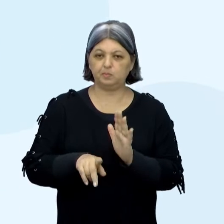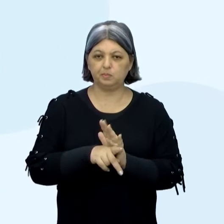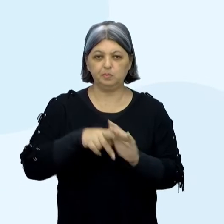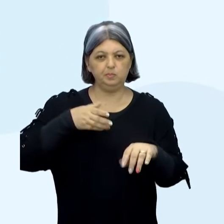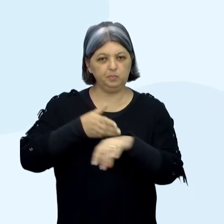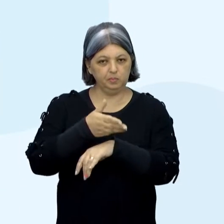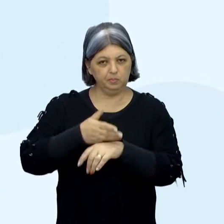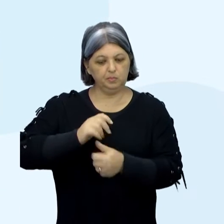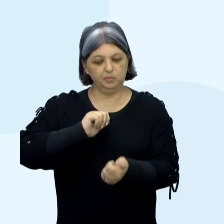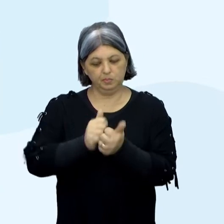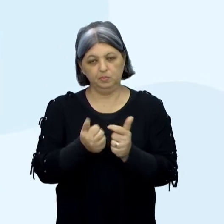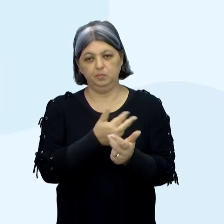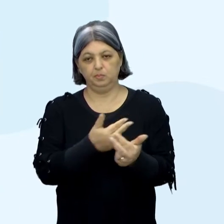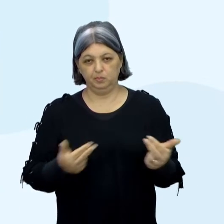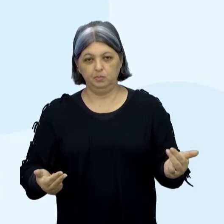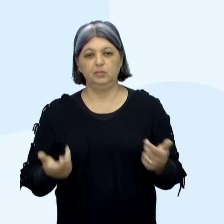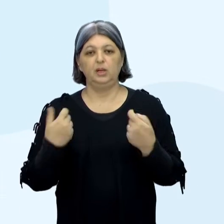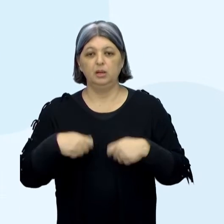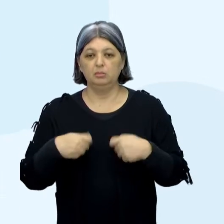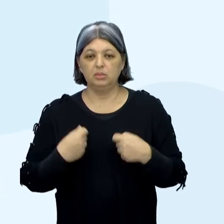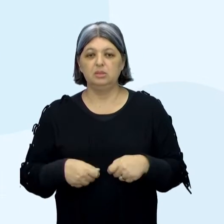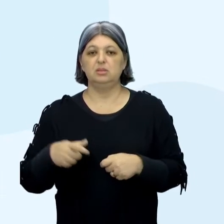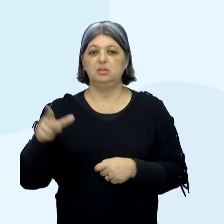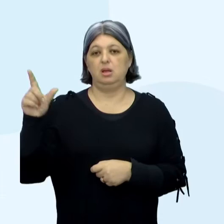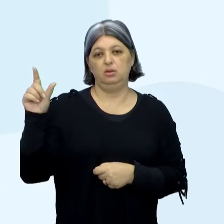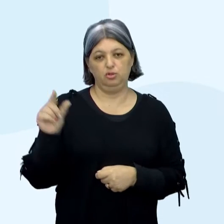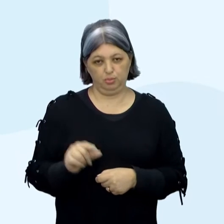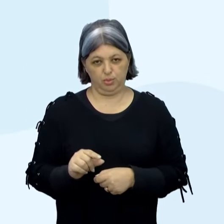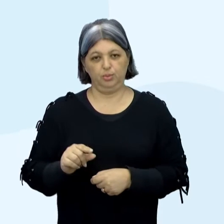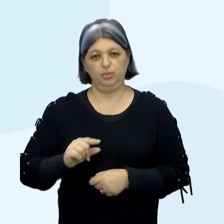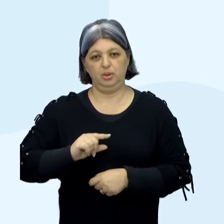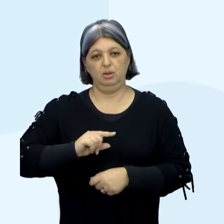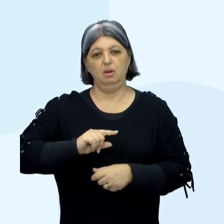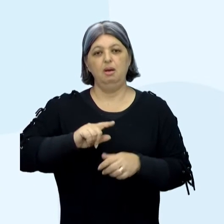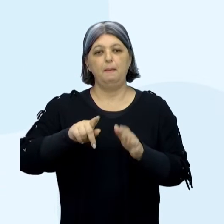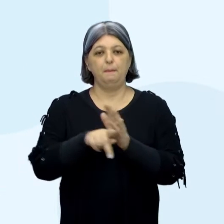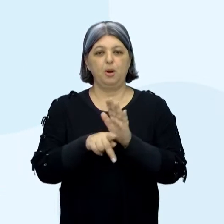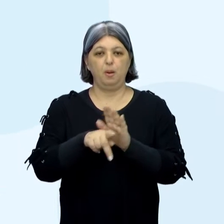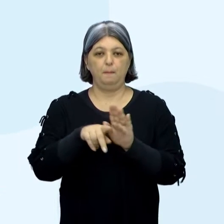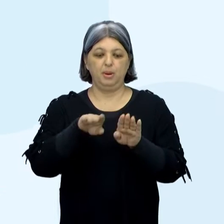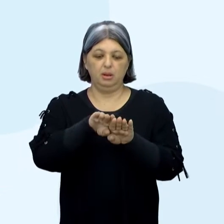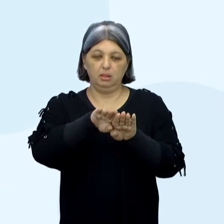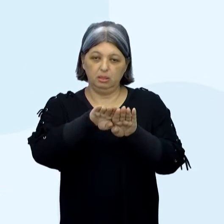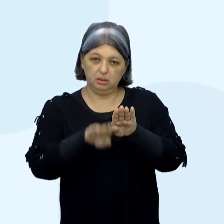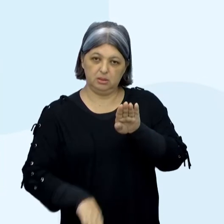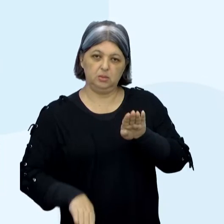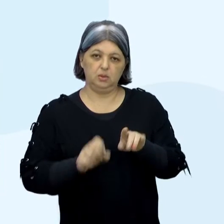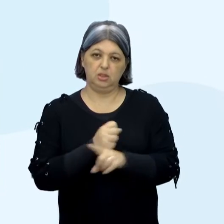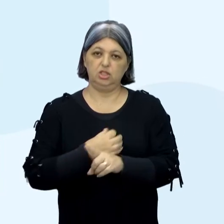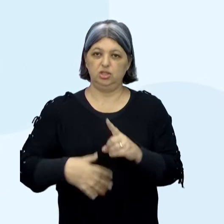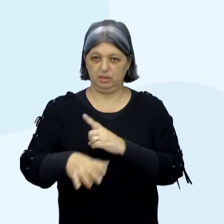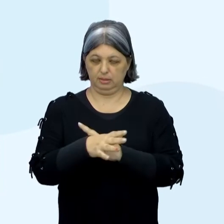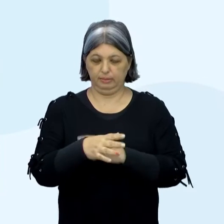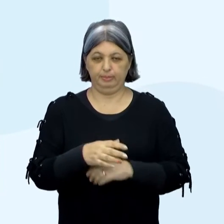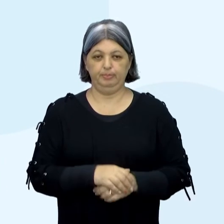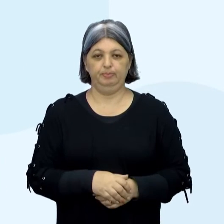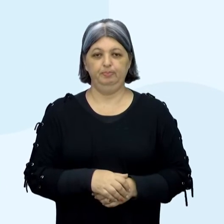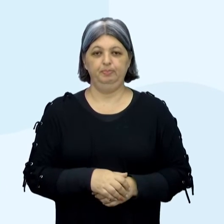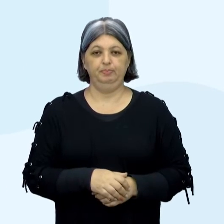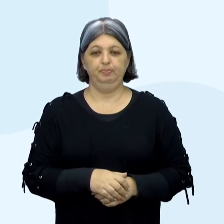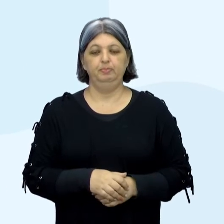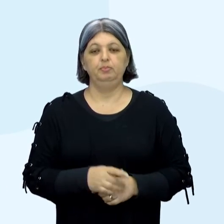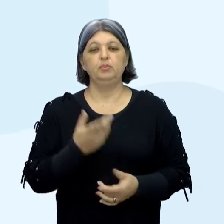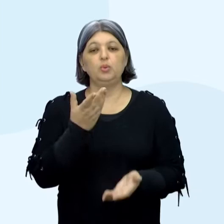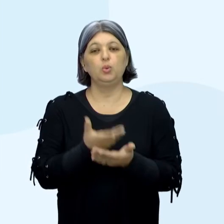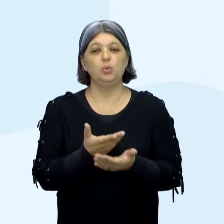necessário romper com a reprodução da desigualdade social. Isso aqui é legal a gente deixar sempre destacado. Um estudo realizado